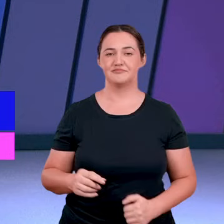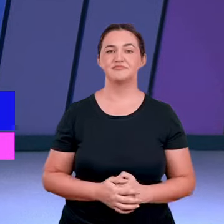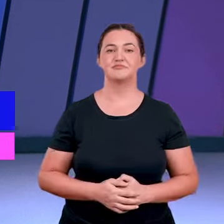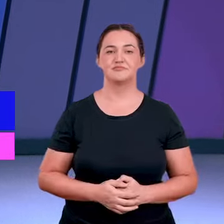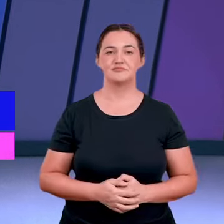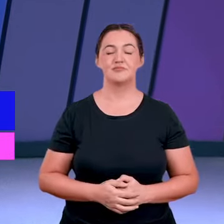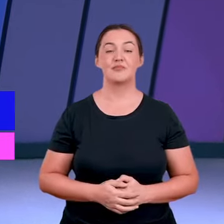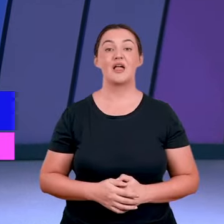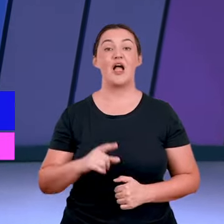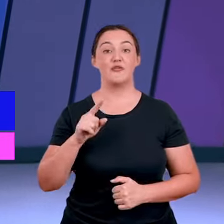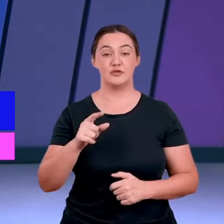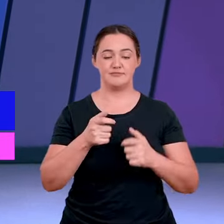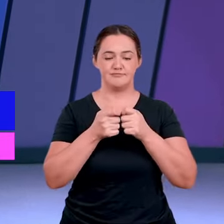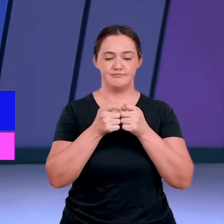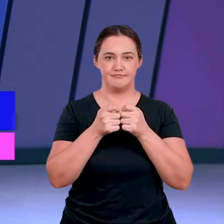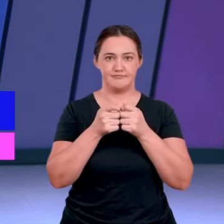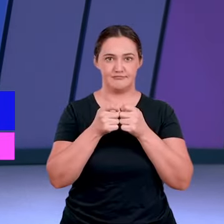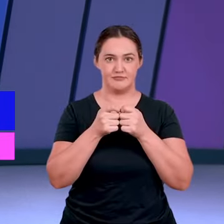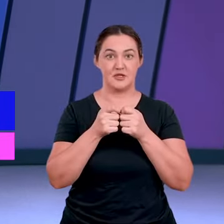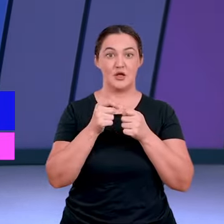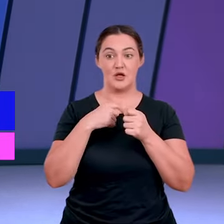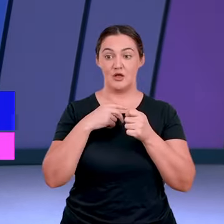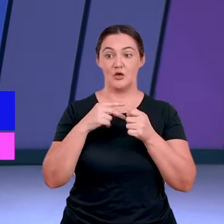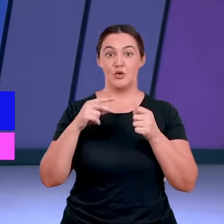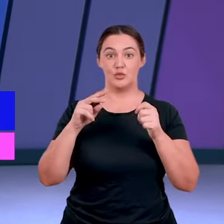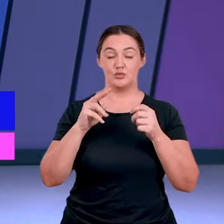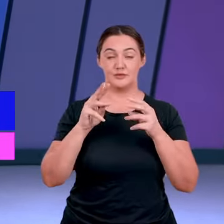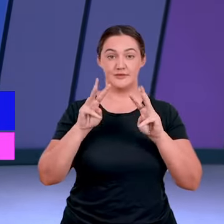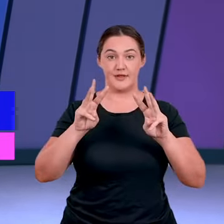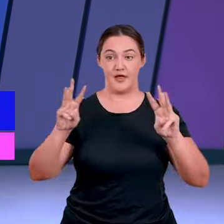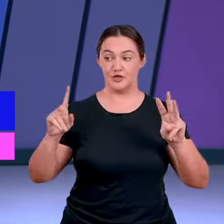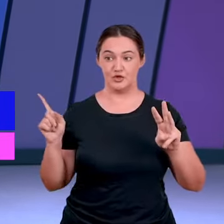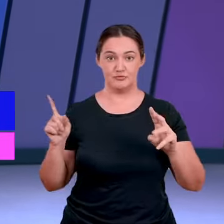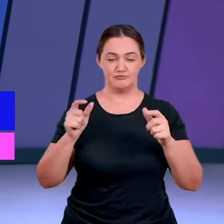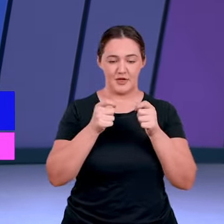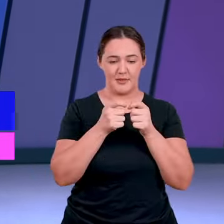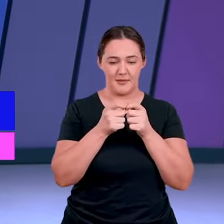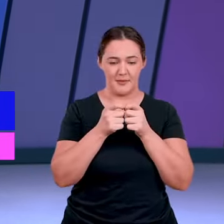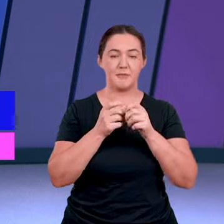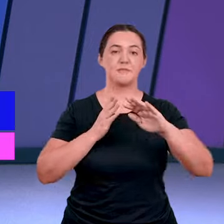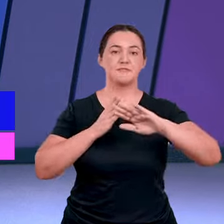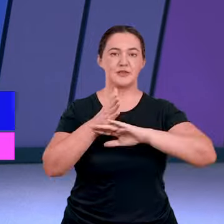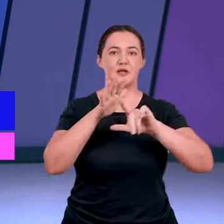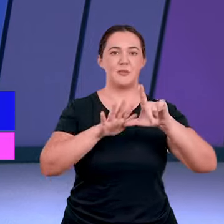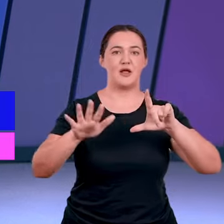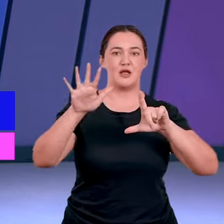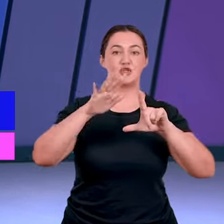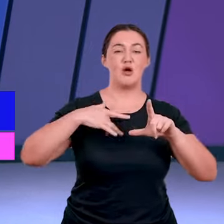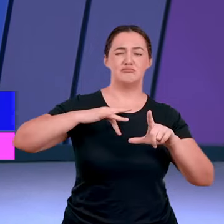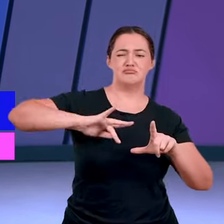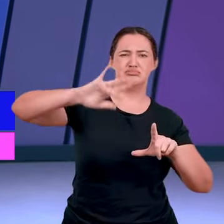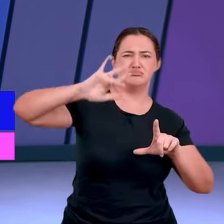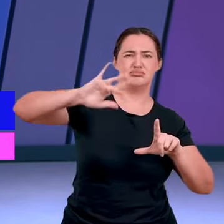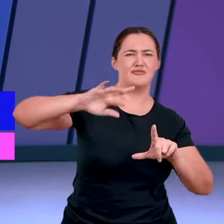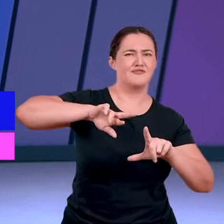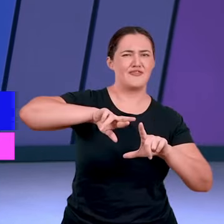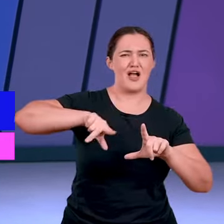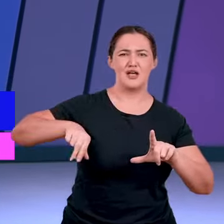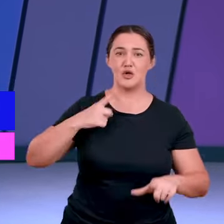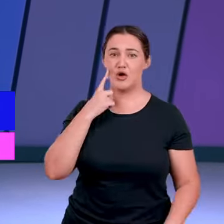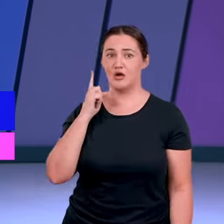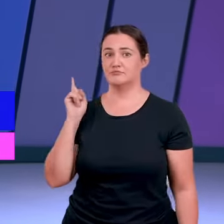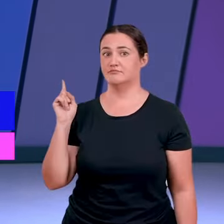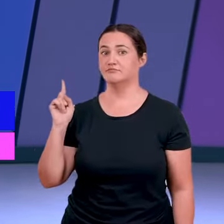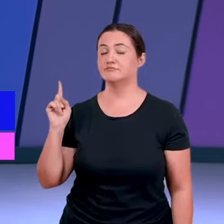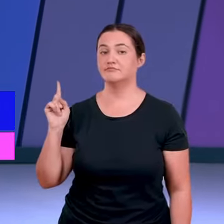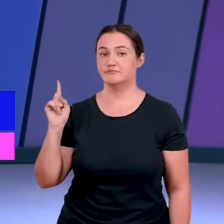novotempo.com/Escola Bíblica. Você vai chegar nesse site aqui, estude a Bíblia com a Novo Tempo. Então você encontra o estudo